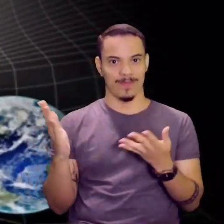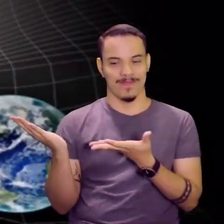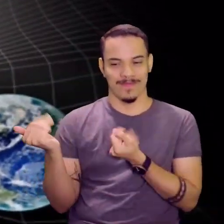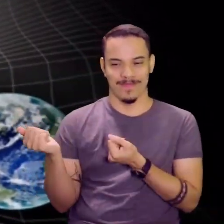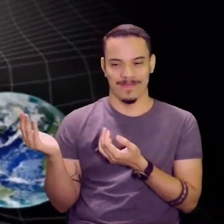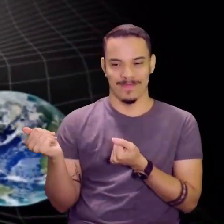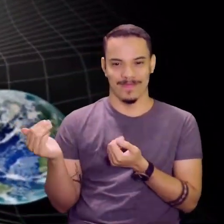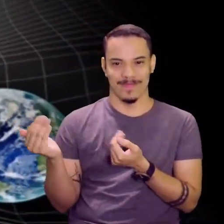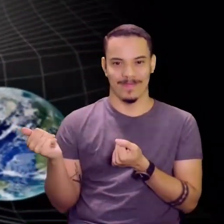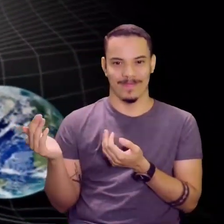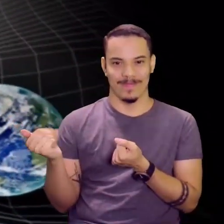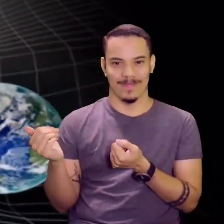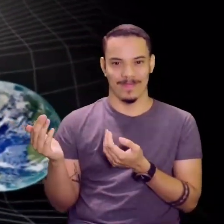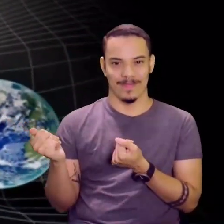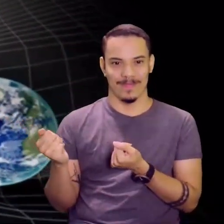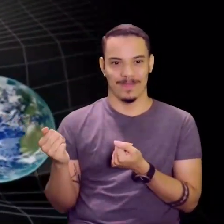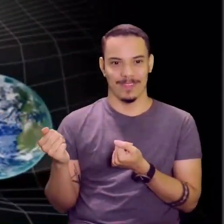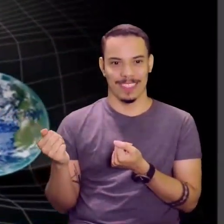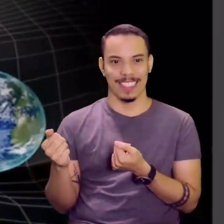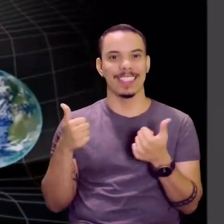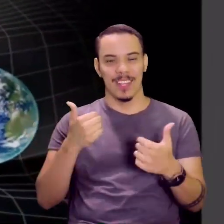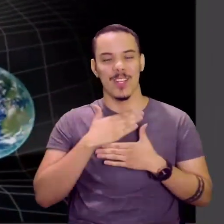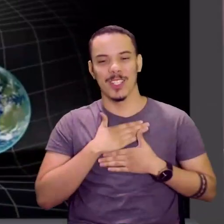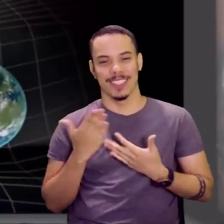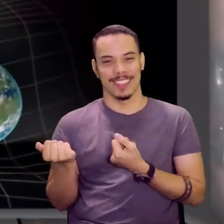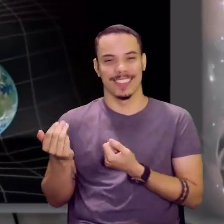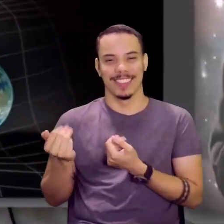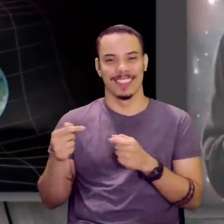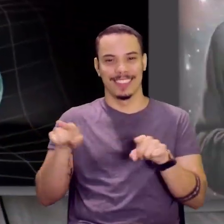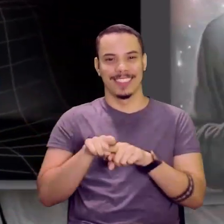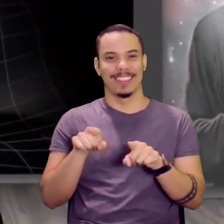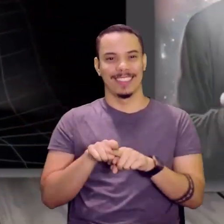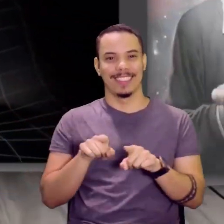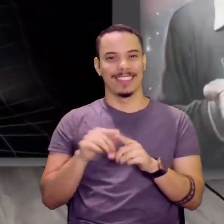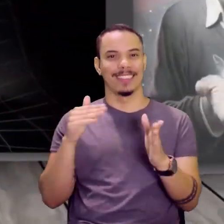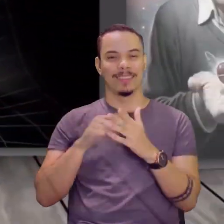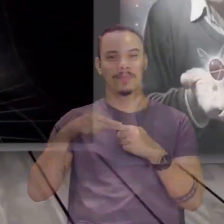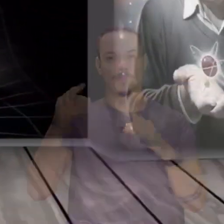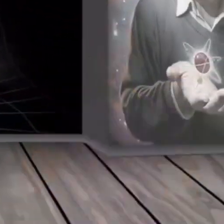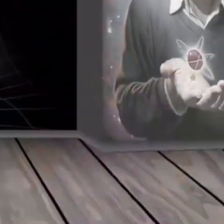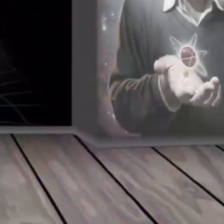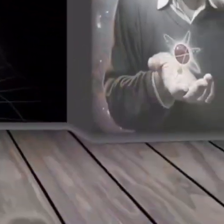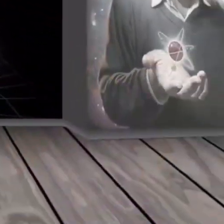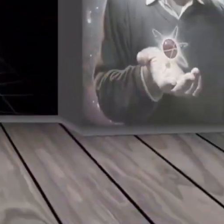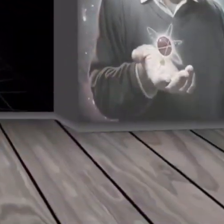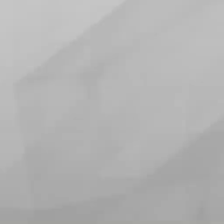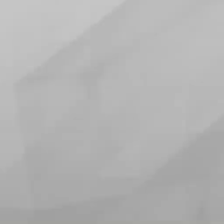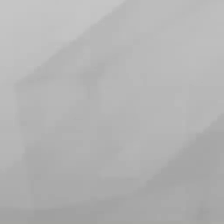Jovens. Exatamente, jovens. Brincadeira, tchau, tchau. mas eu gostei dos jovens, sim. Até mais.